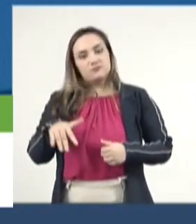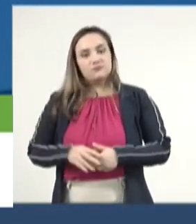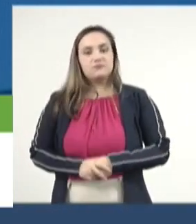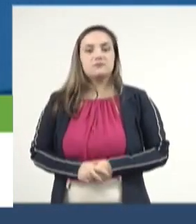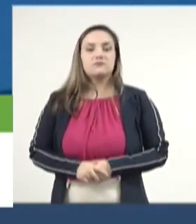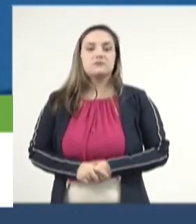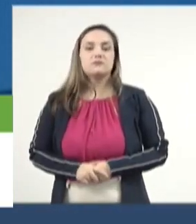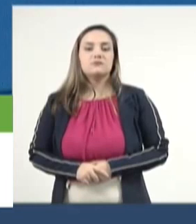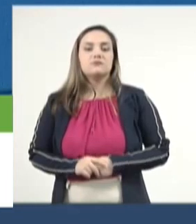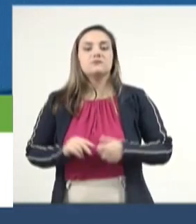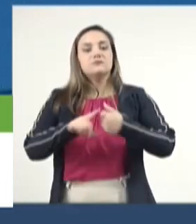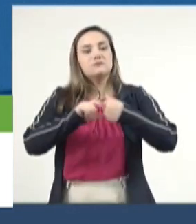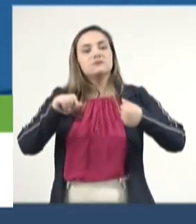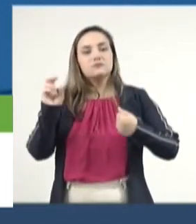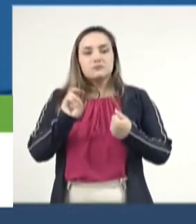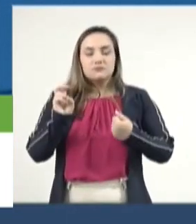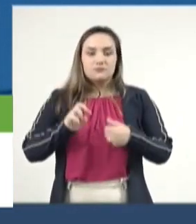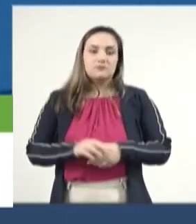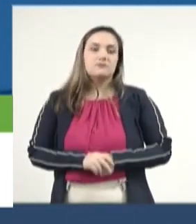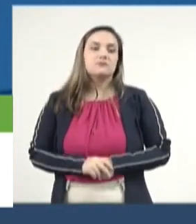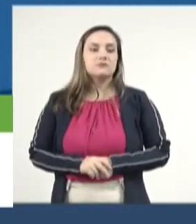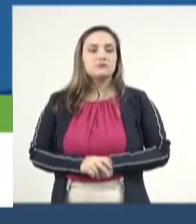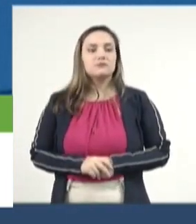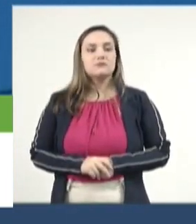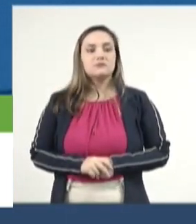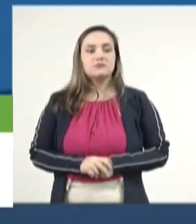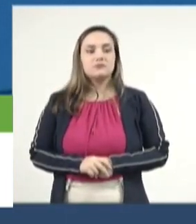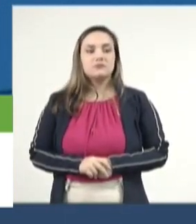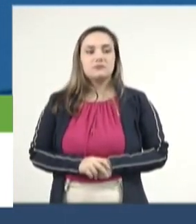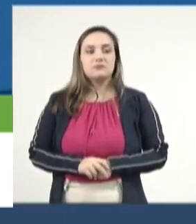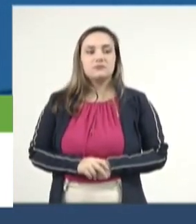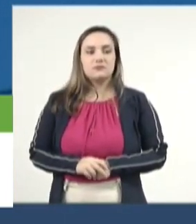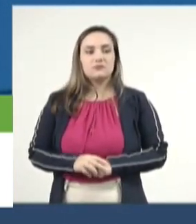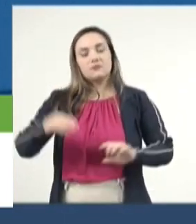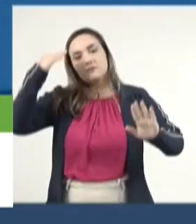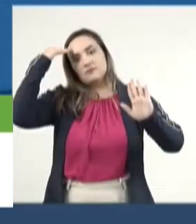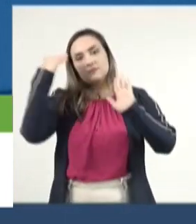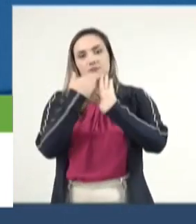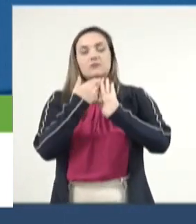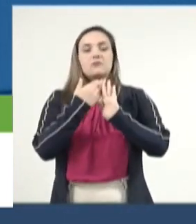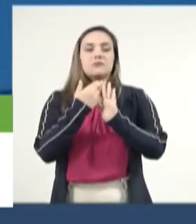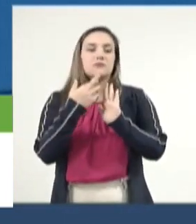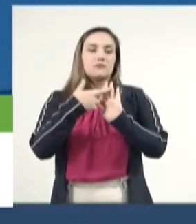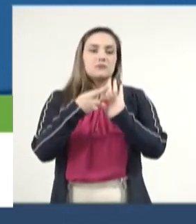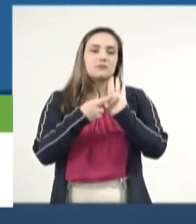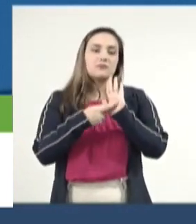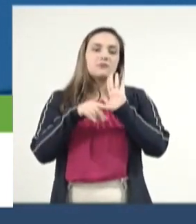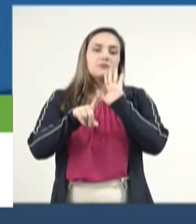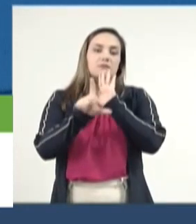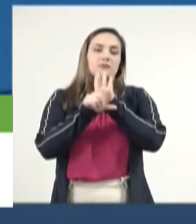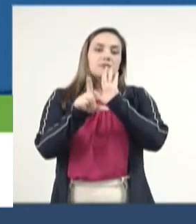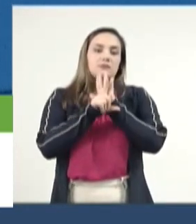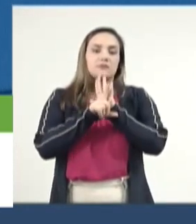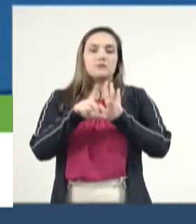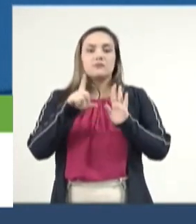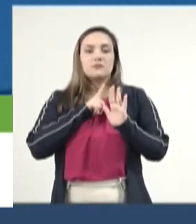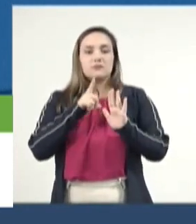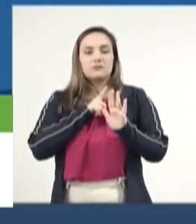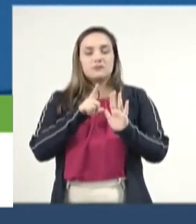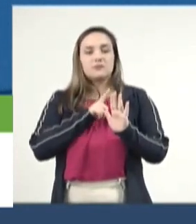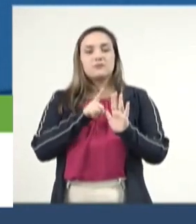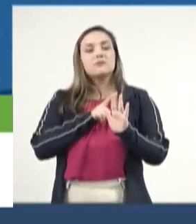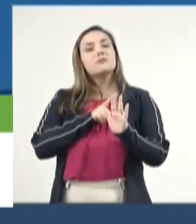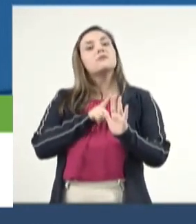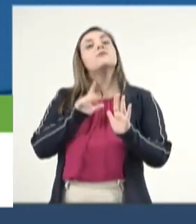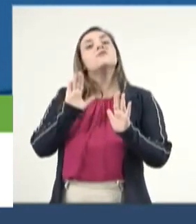5º. O descumprimento das disposições desta lei sujeitará o infrator às penalidades previstas no Código